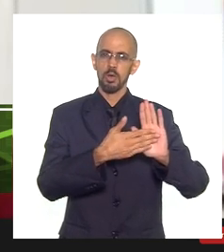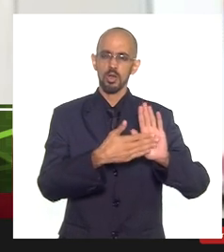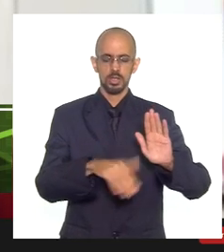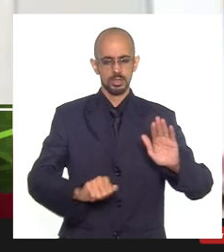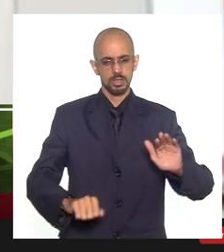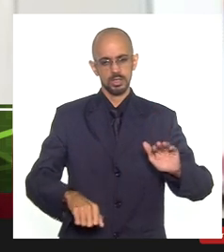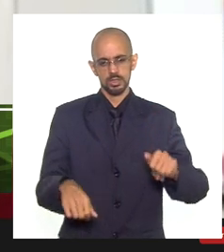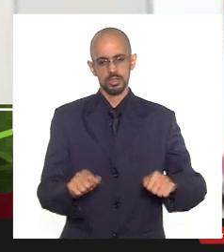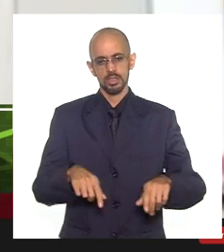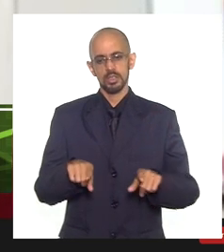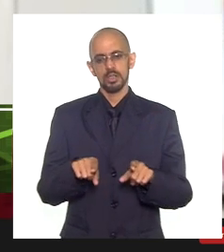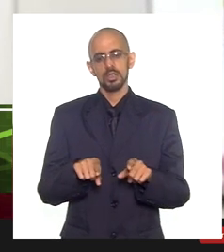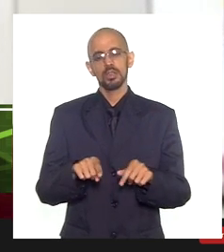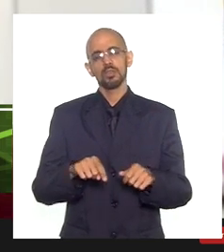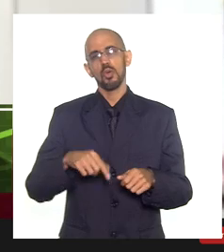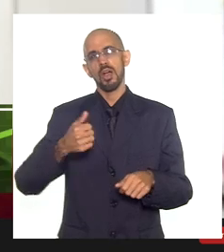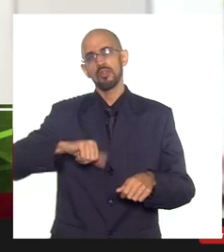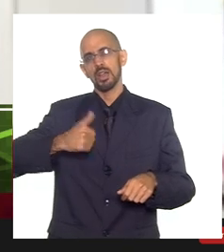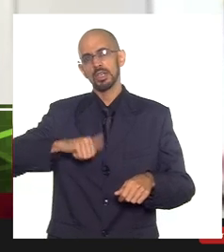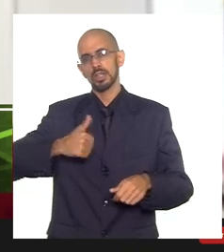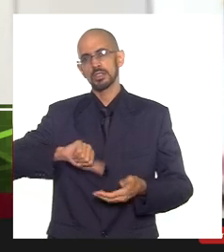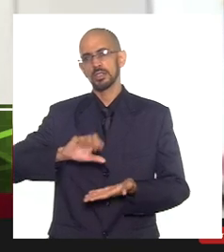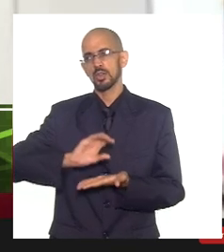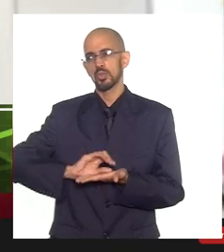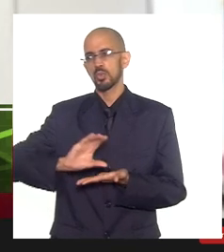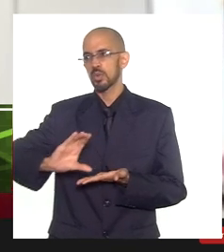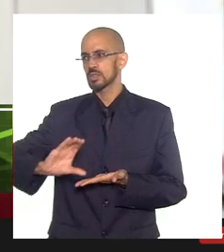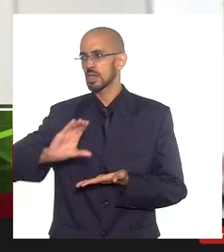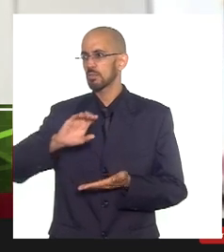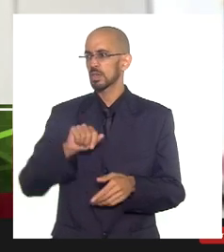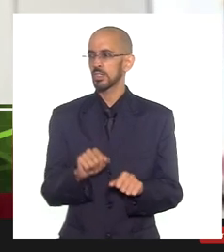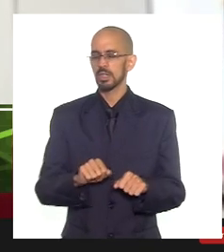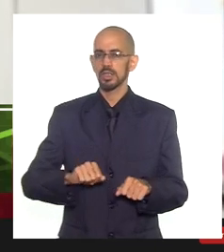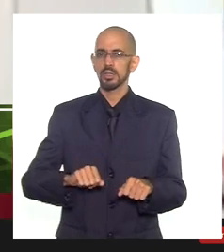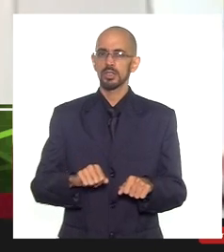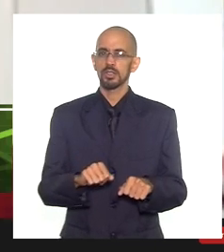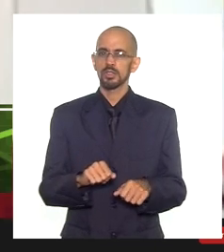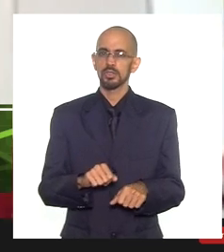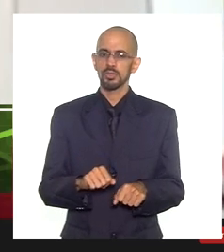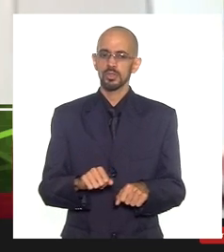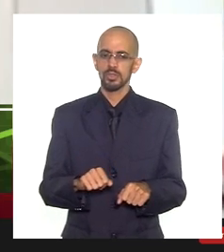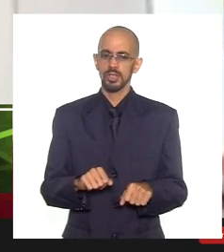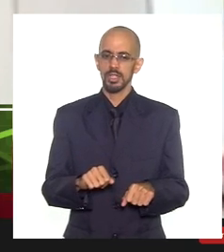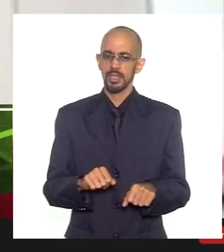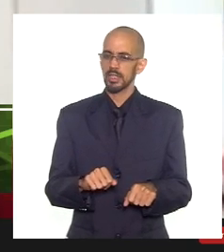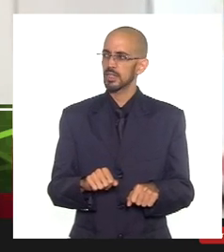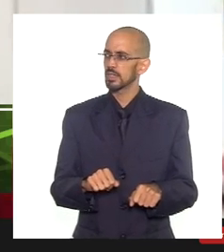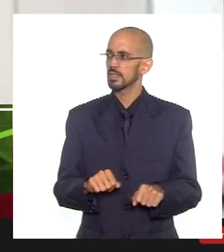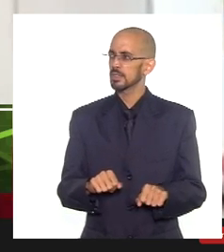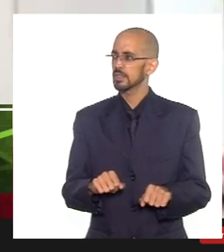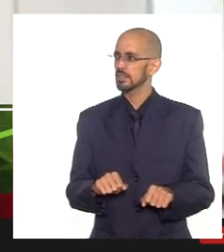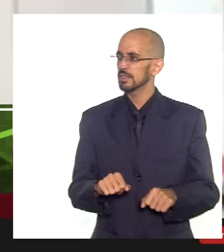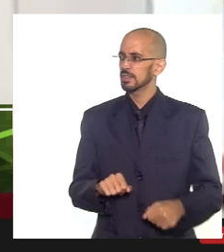inclusive com análise orçamentária com uma discricionalidade que as